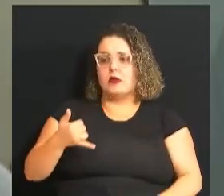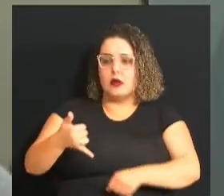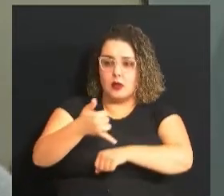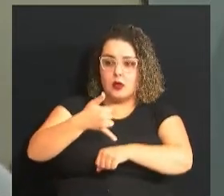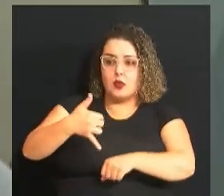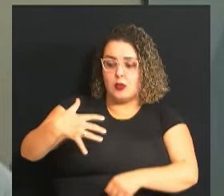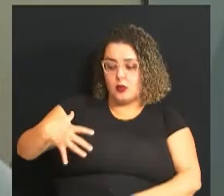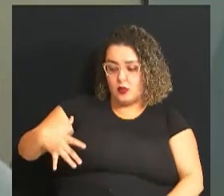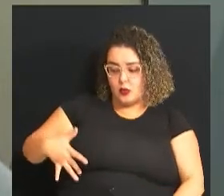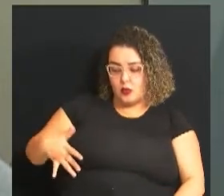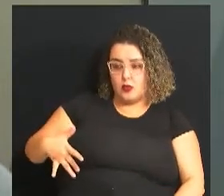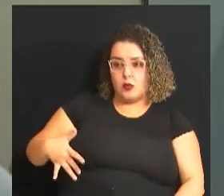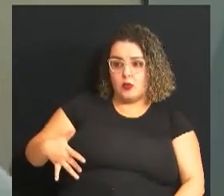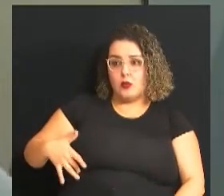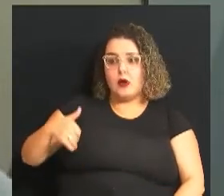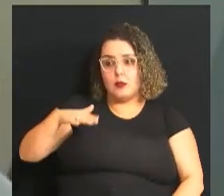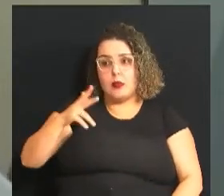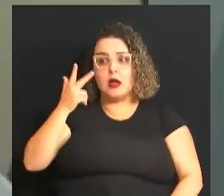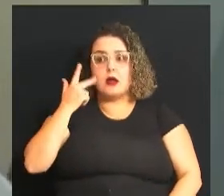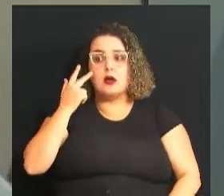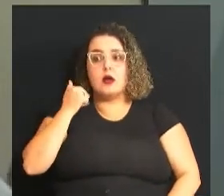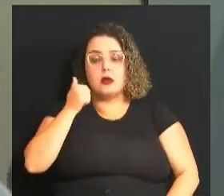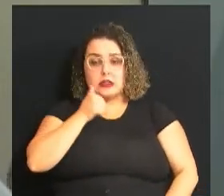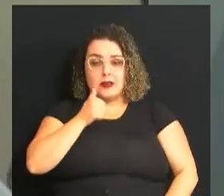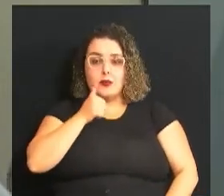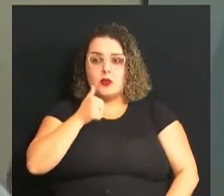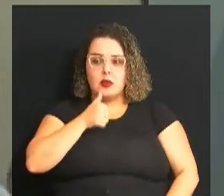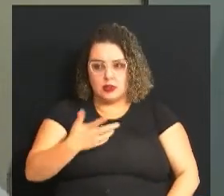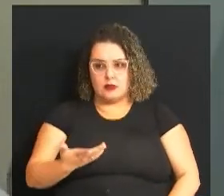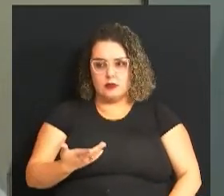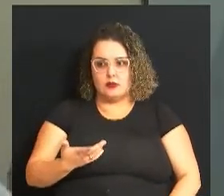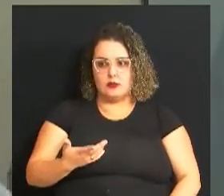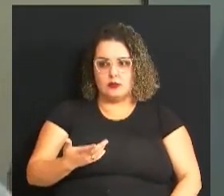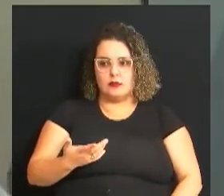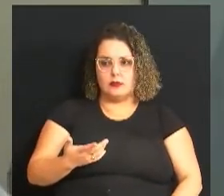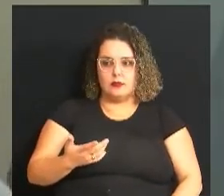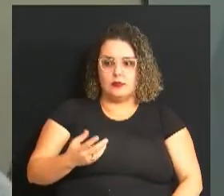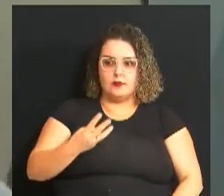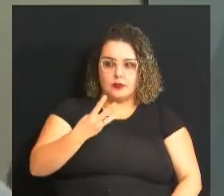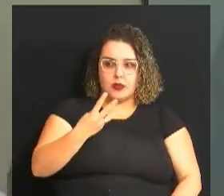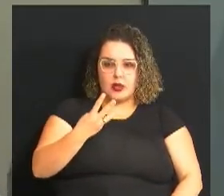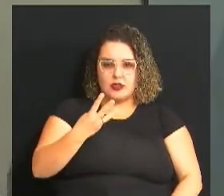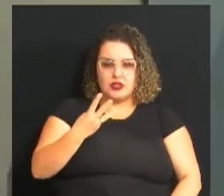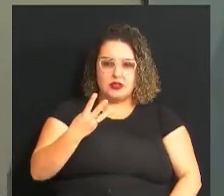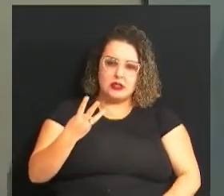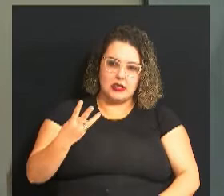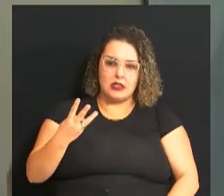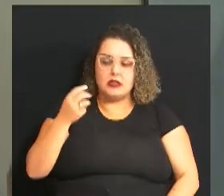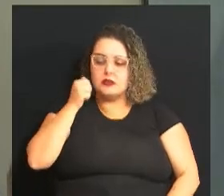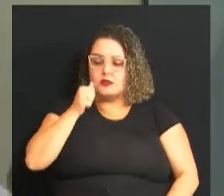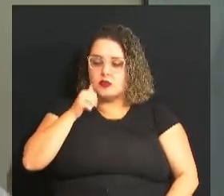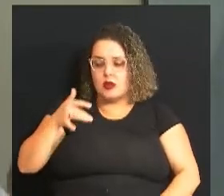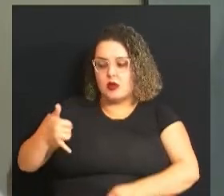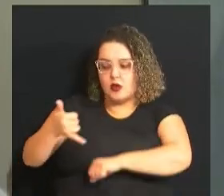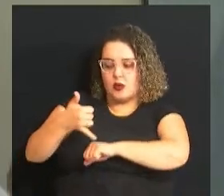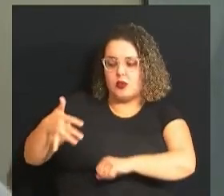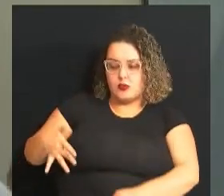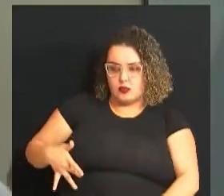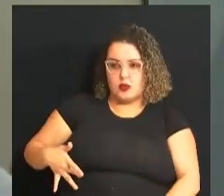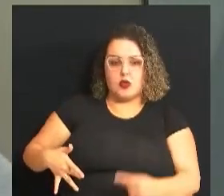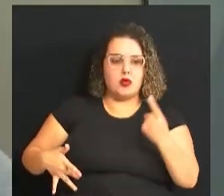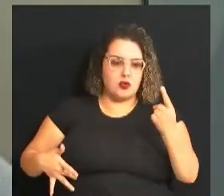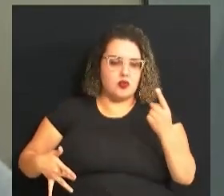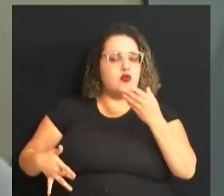fígado, ela é mais comum na mulher, então tem uma proporção mais ou menos de 3:1. 3 mulheres têm gordura no fígado para um